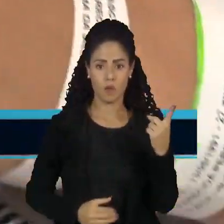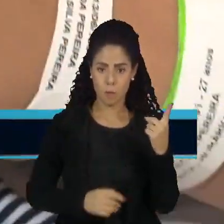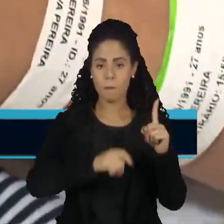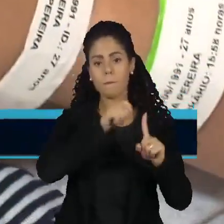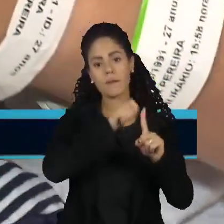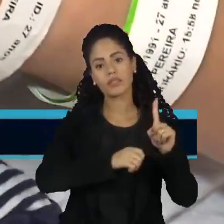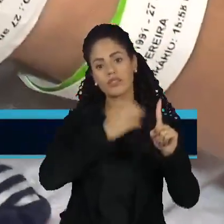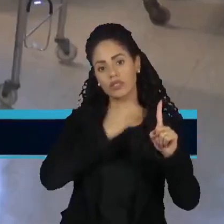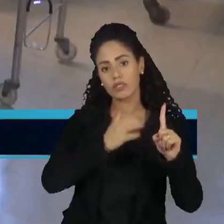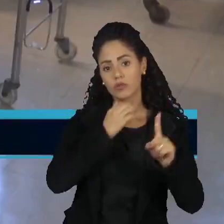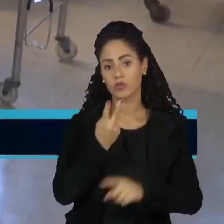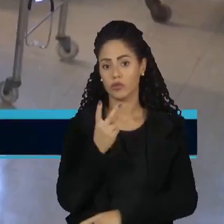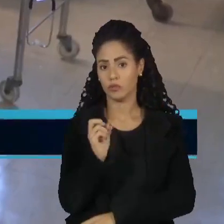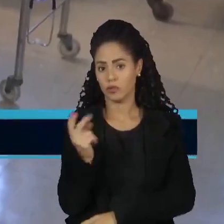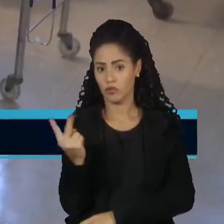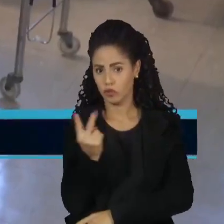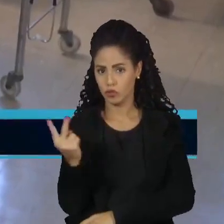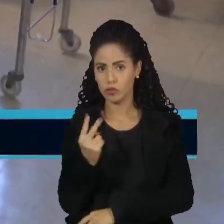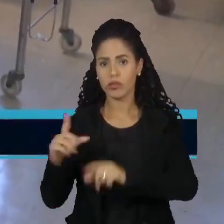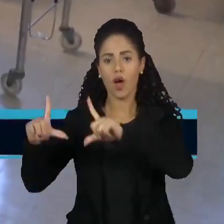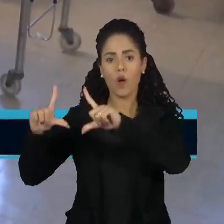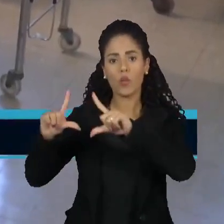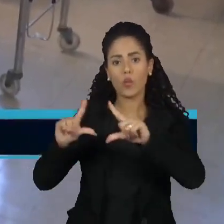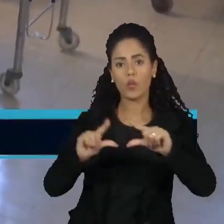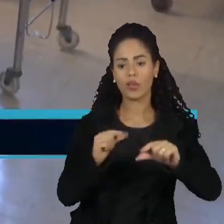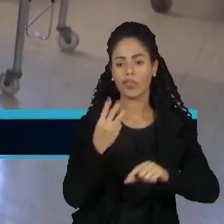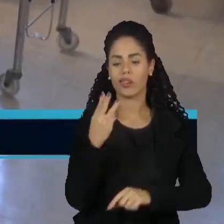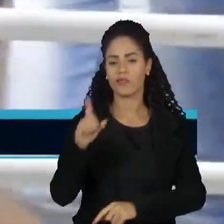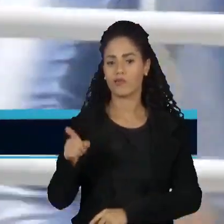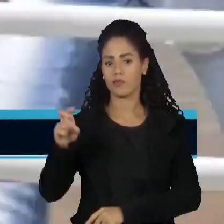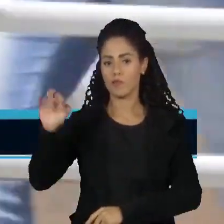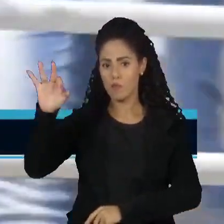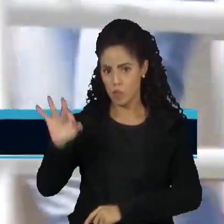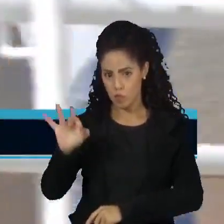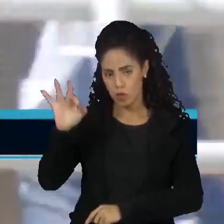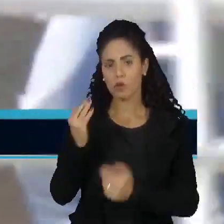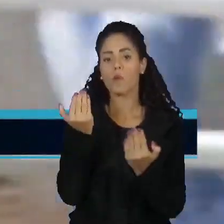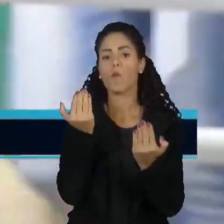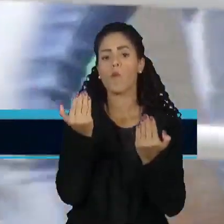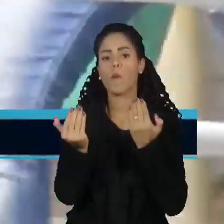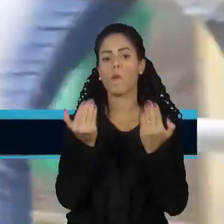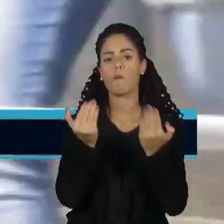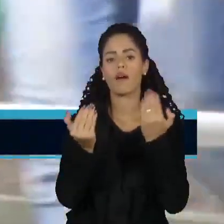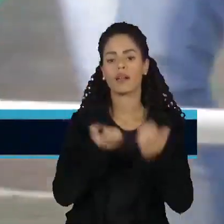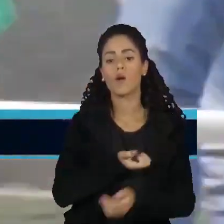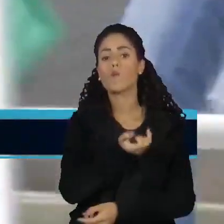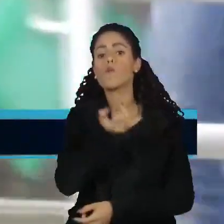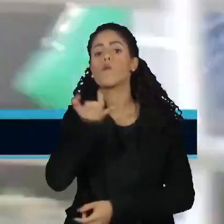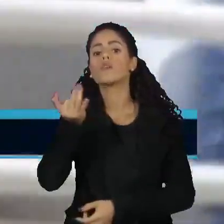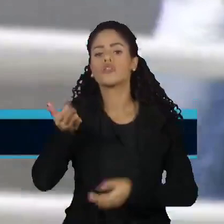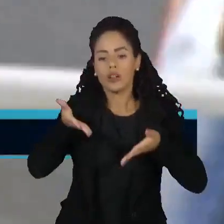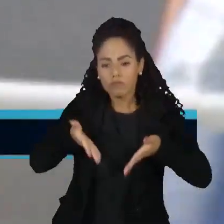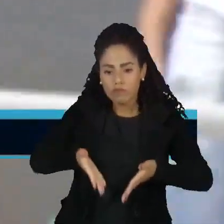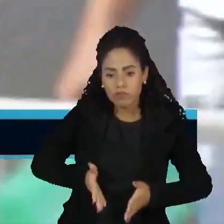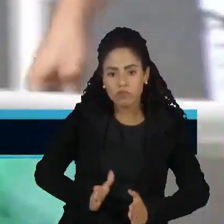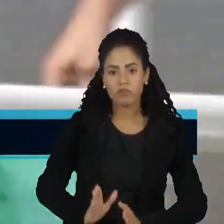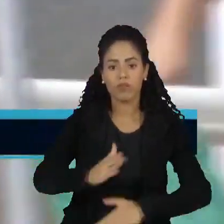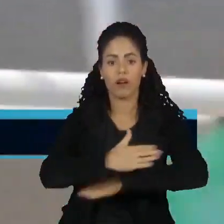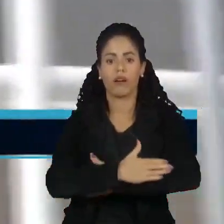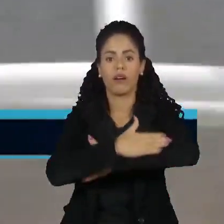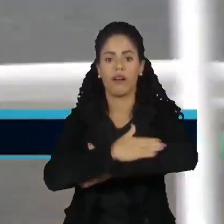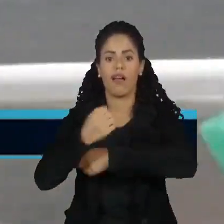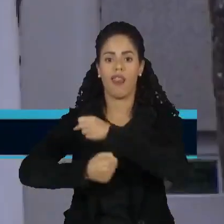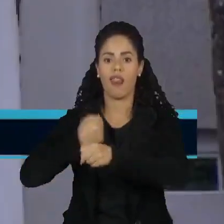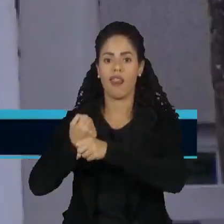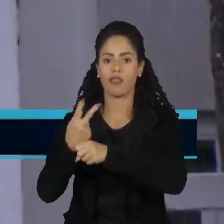de 2022 um recuo de 3,5 em comparação ao número de nascimentos registrados em